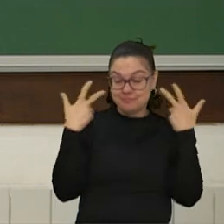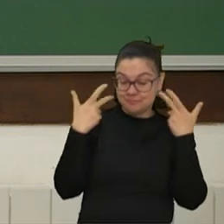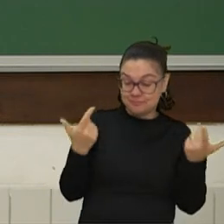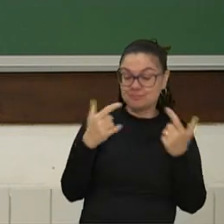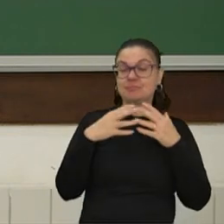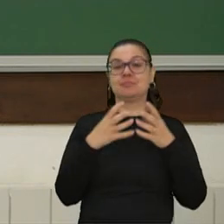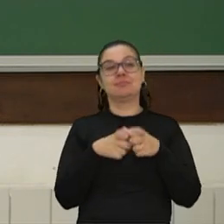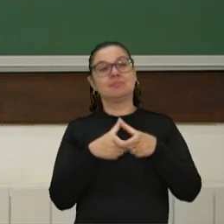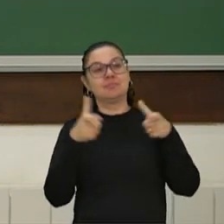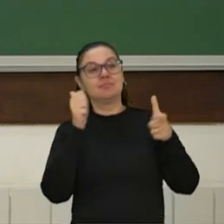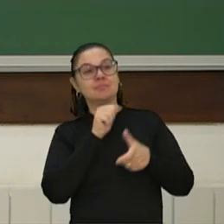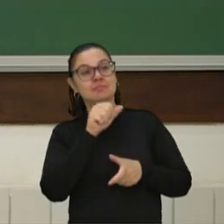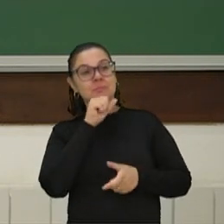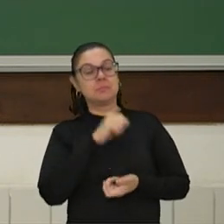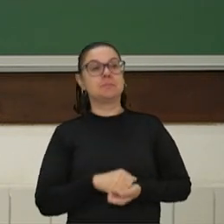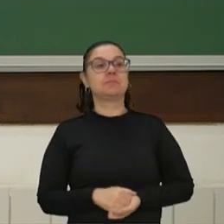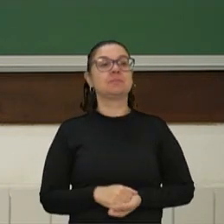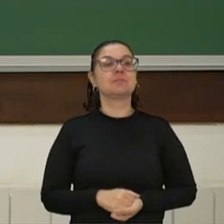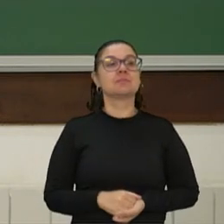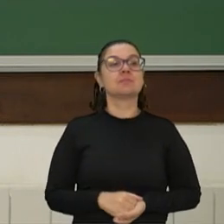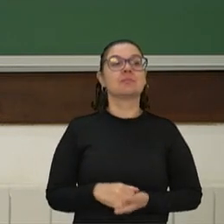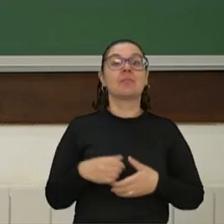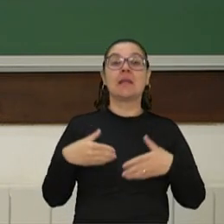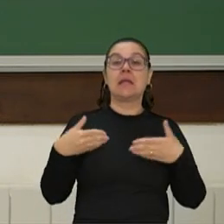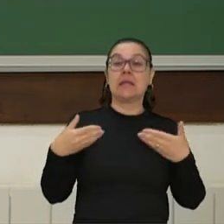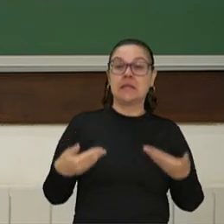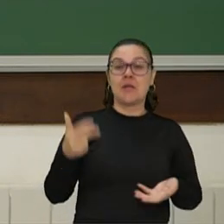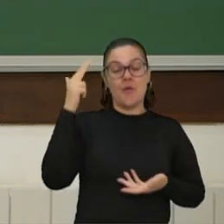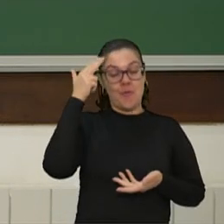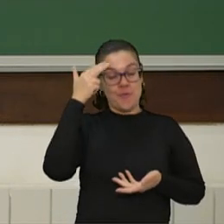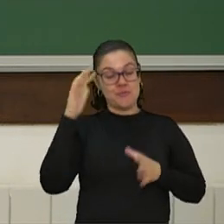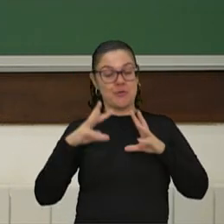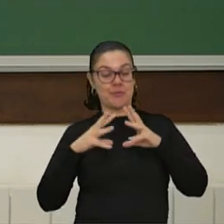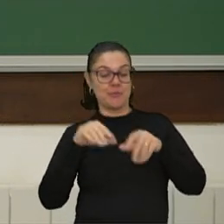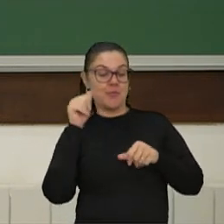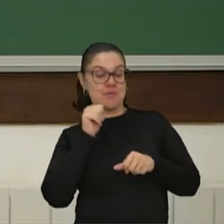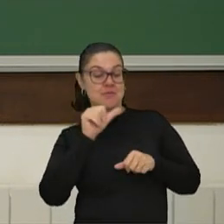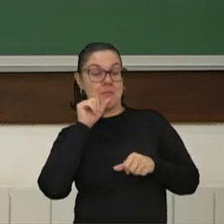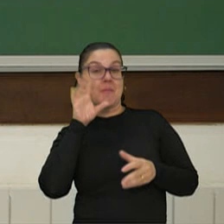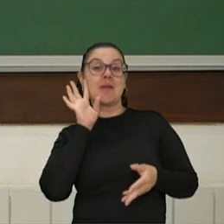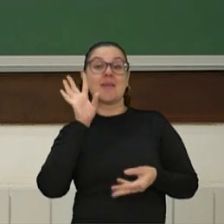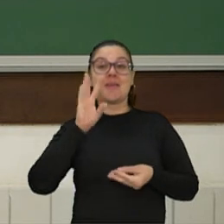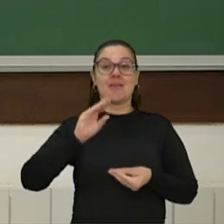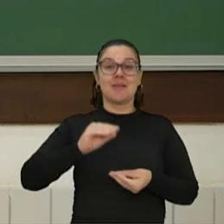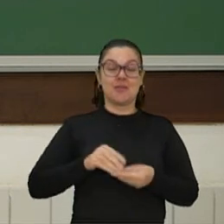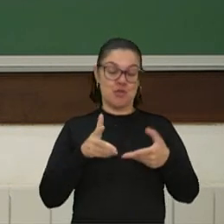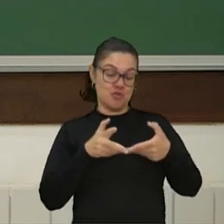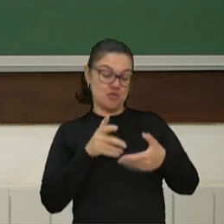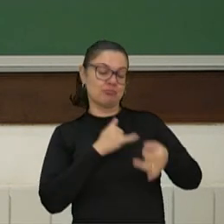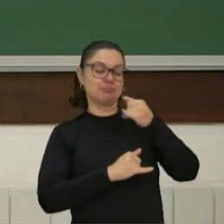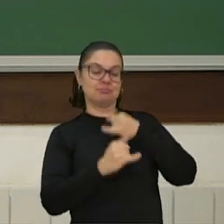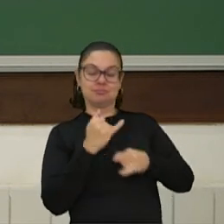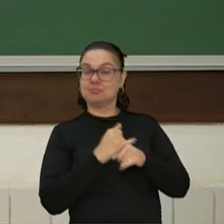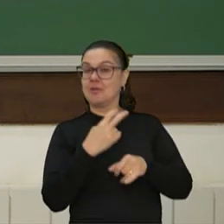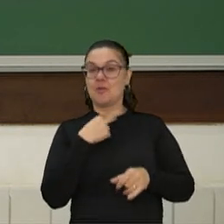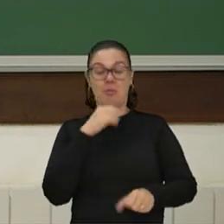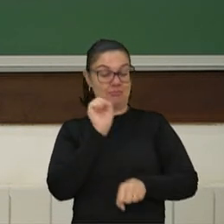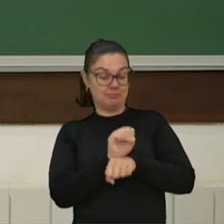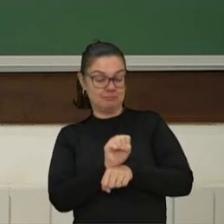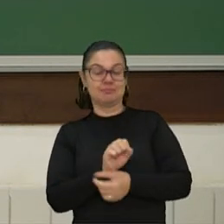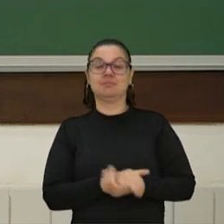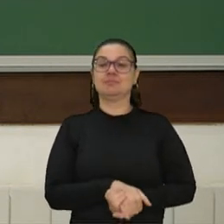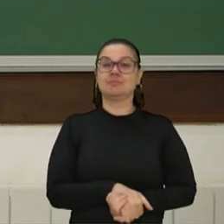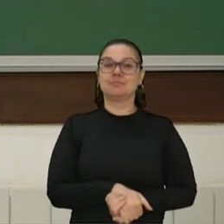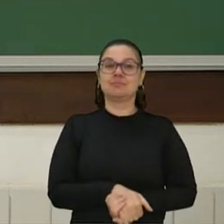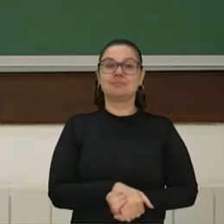mães, né? Então, ele diz, eu tenho um sonho que um dia todas as mães entendam que um jogo online não dá para dar pausa.